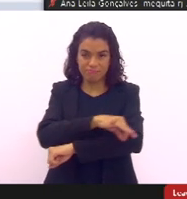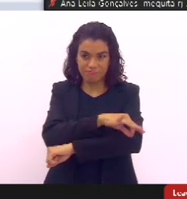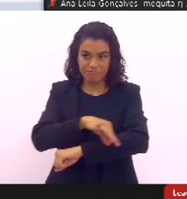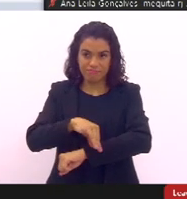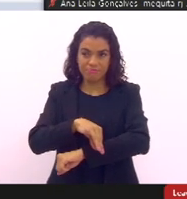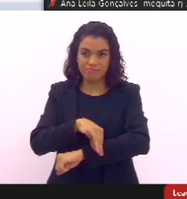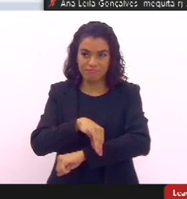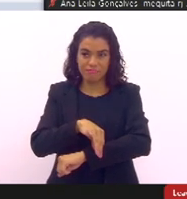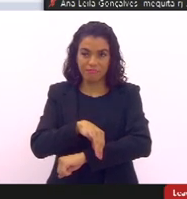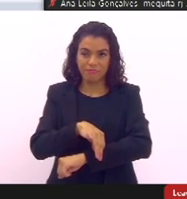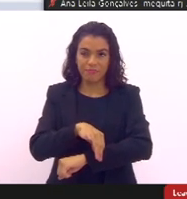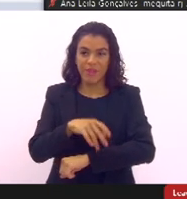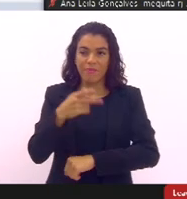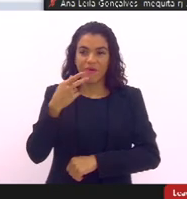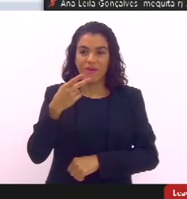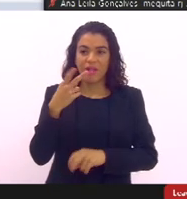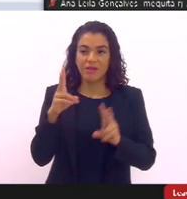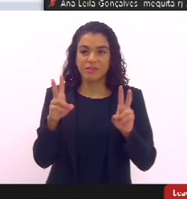exatamente